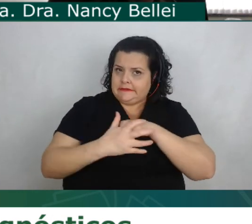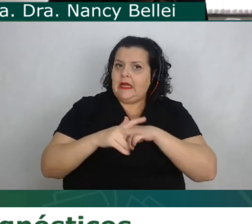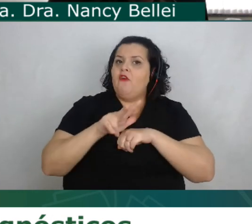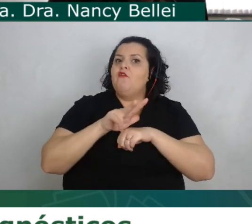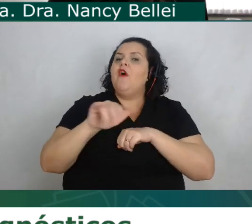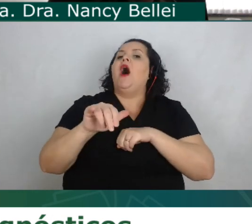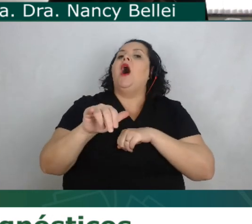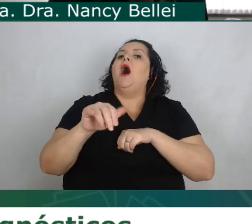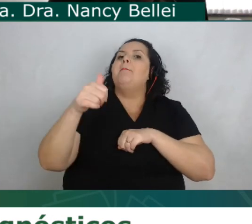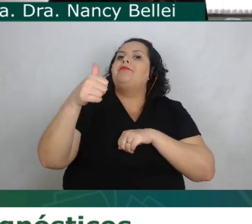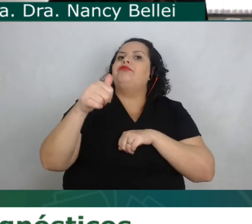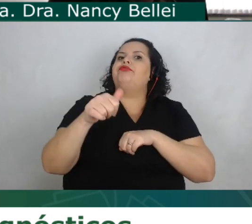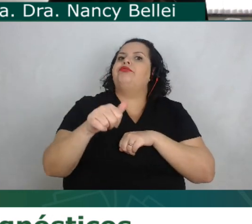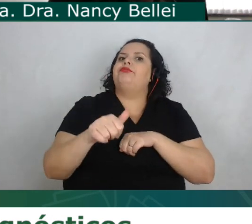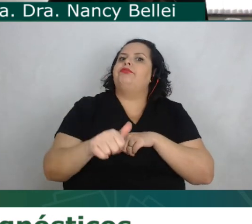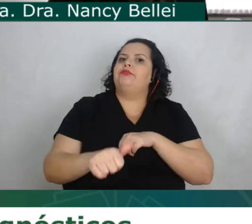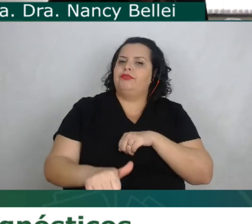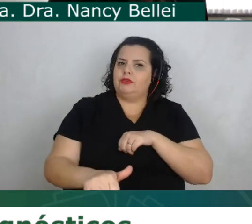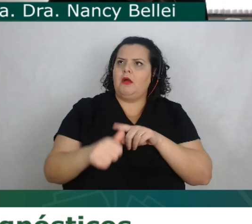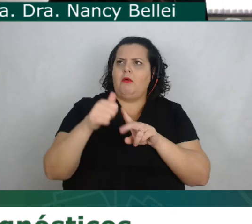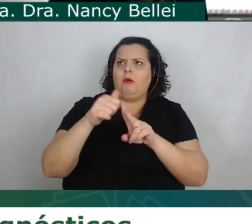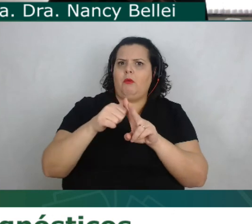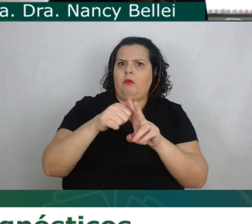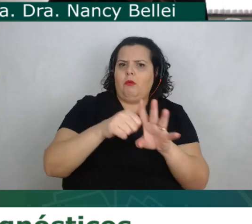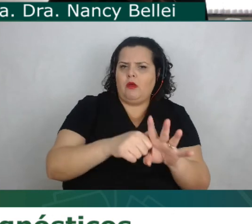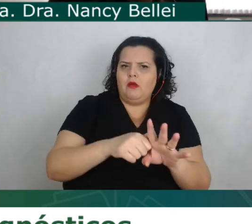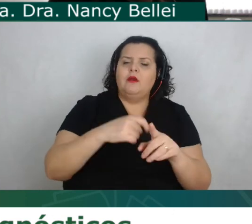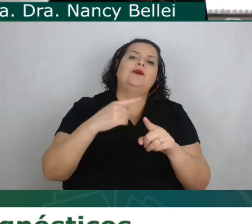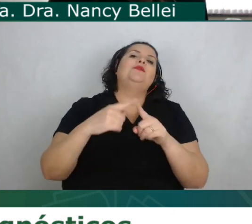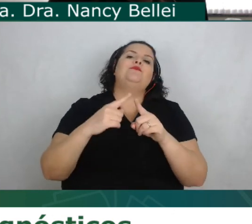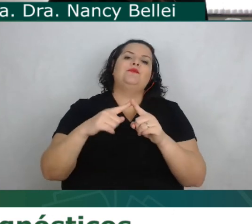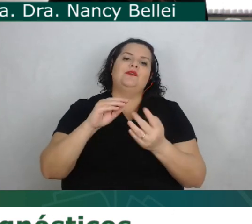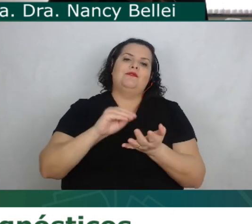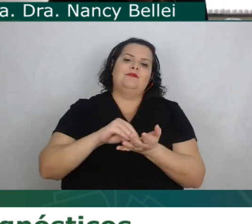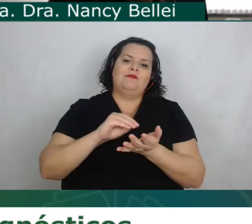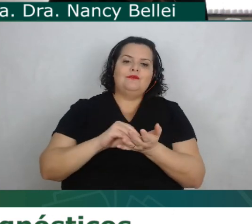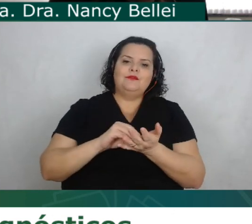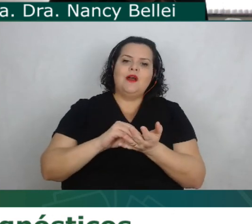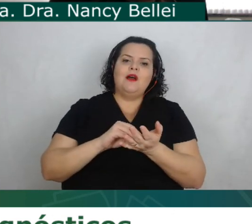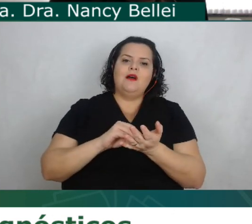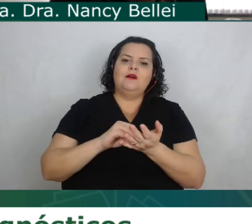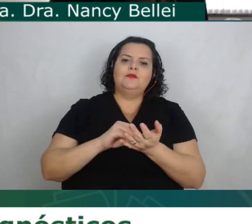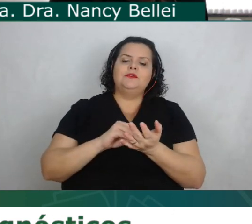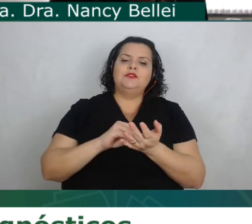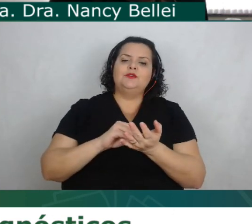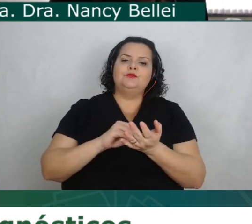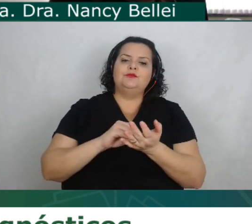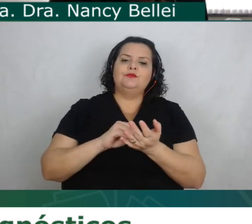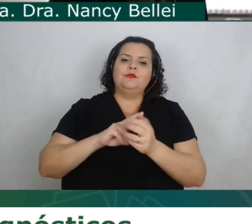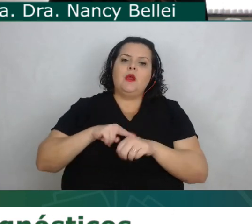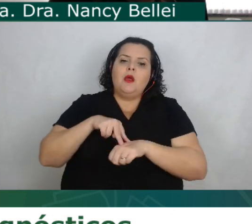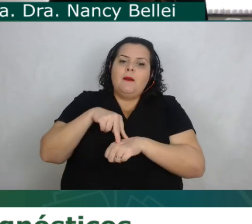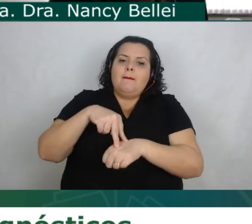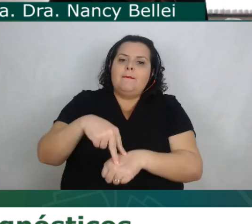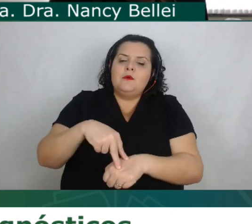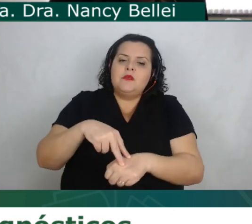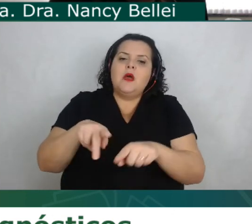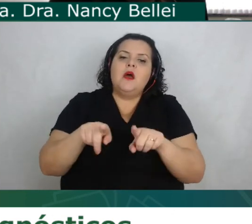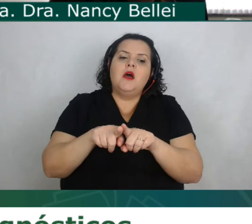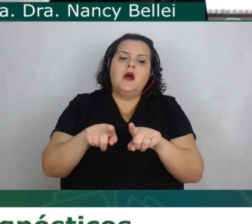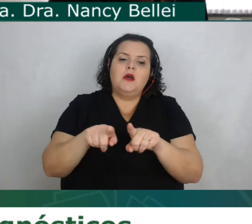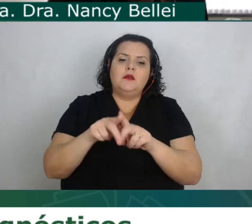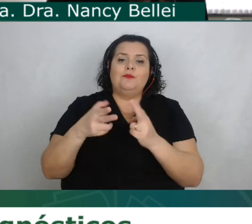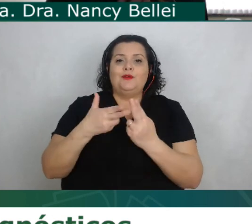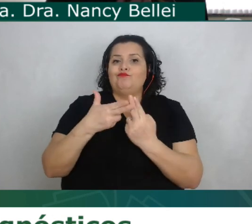semanas, meses, infelizmente, pela falta de capacidade e resposta da nossa estrutura do Sistema Único de